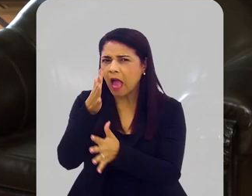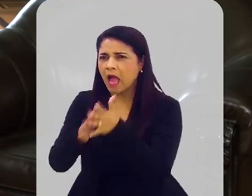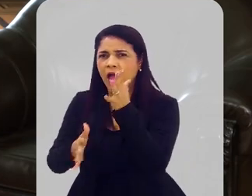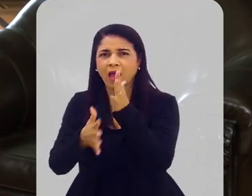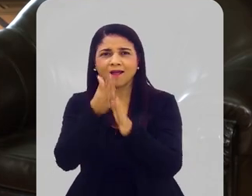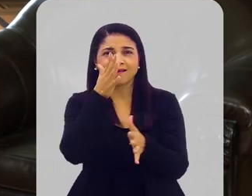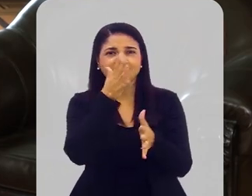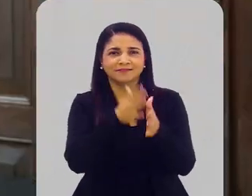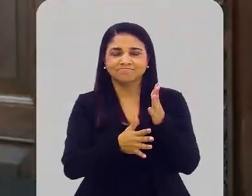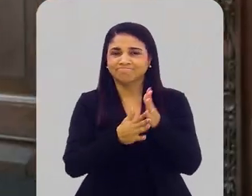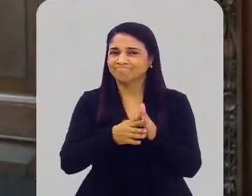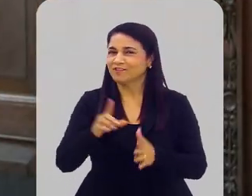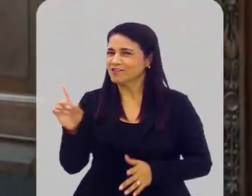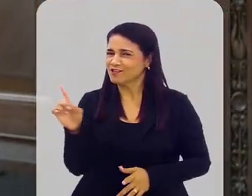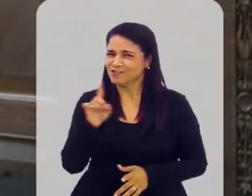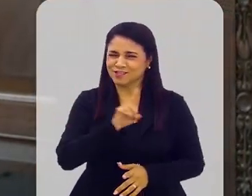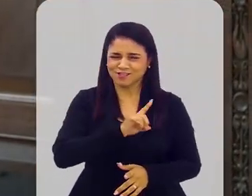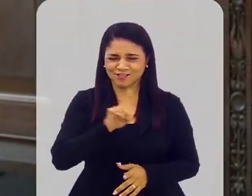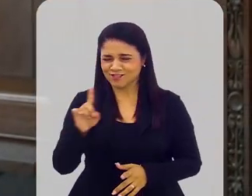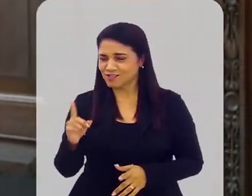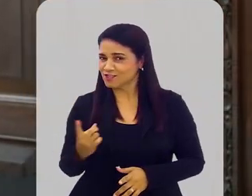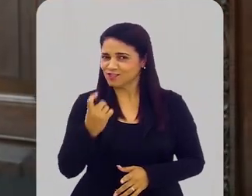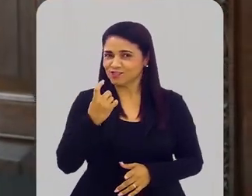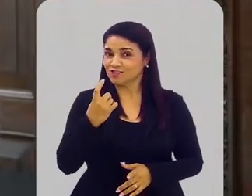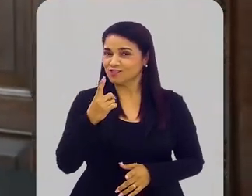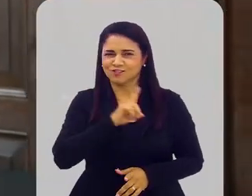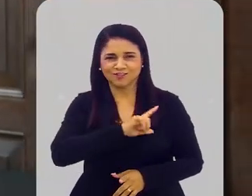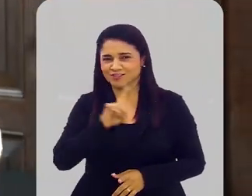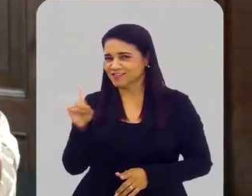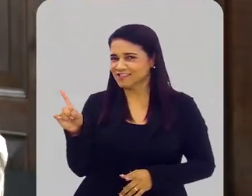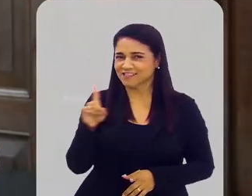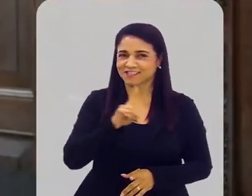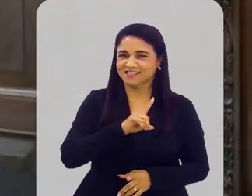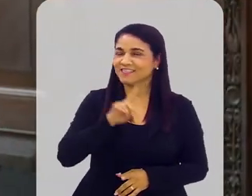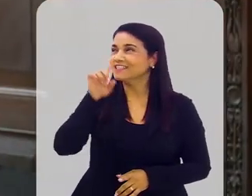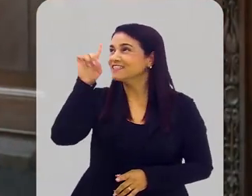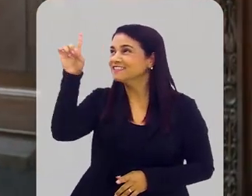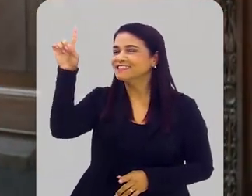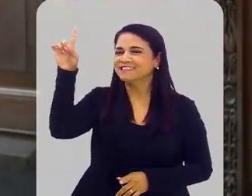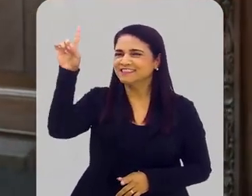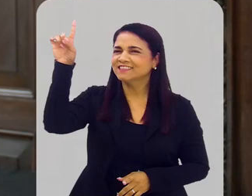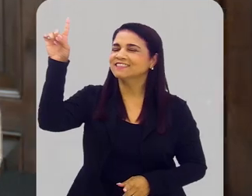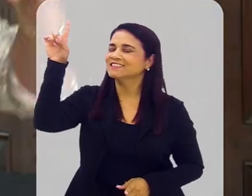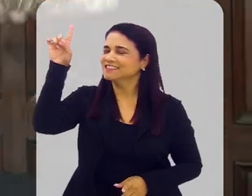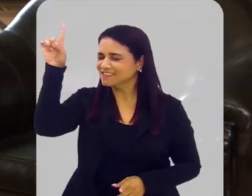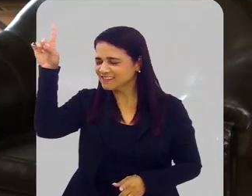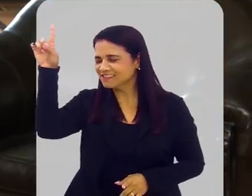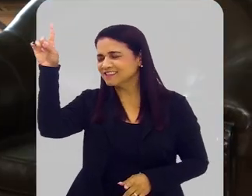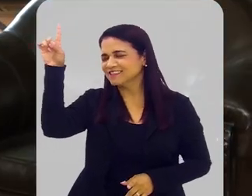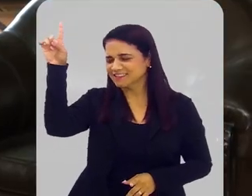tentando atrapalhar, mas sei que não estou sozinho.